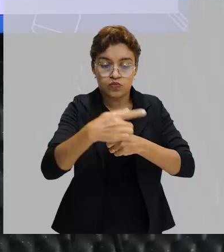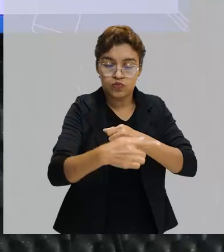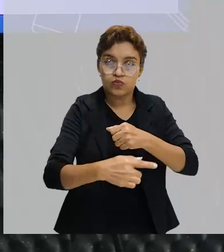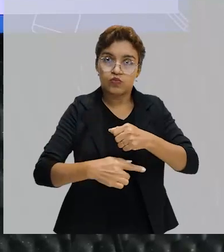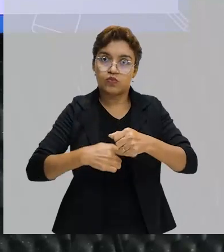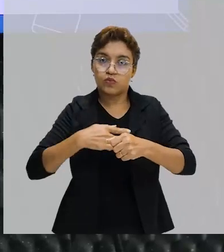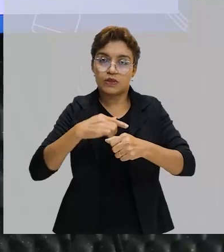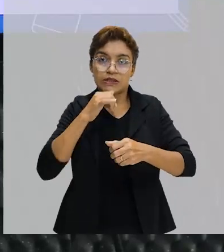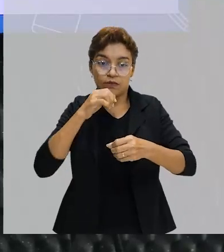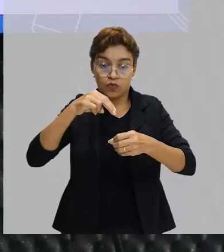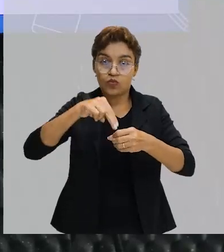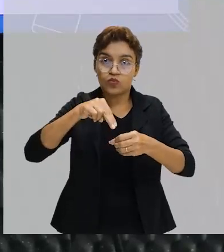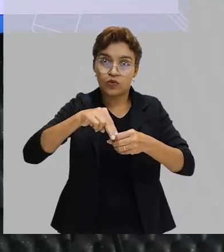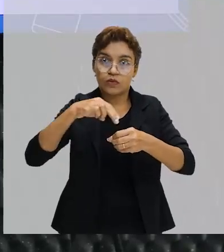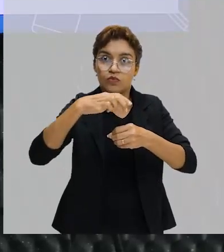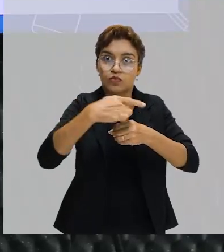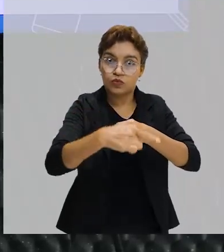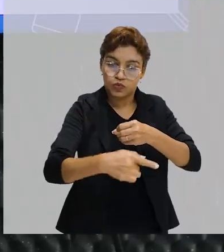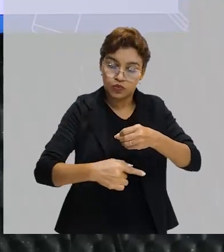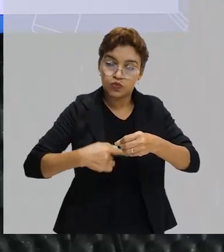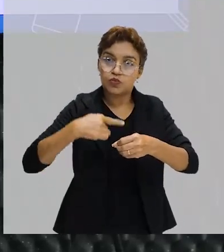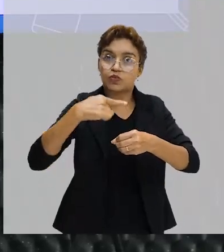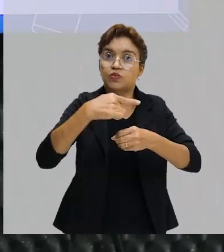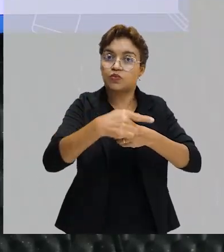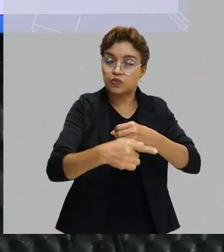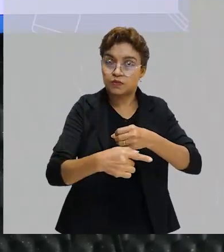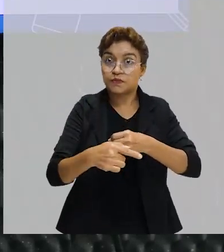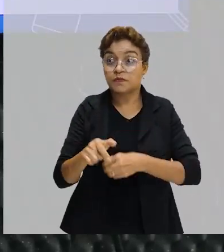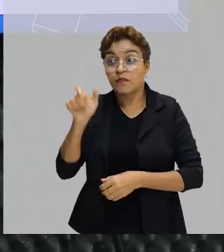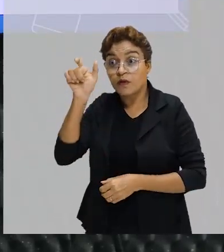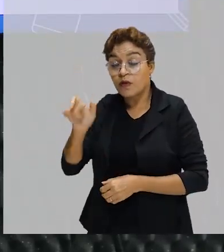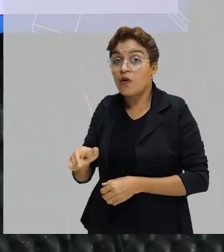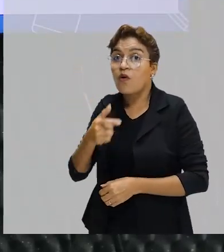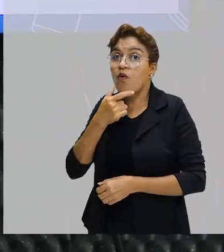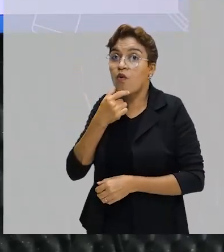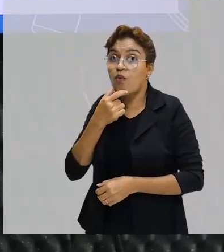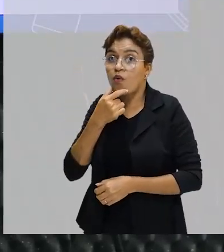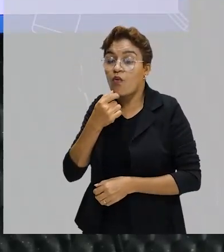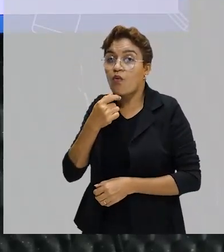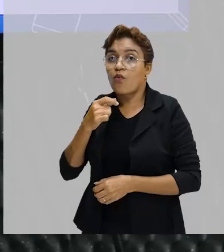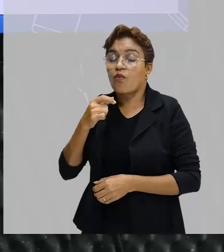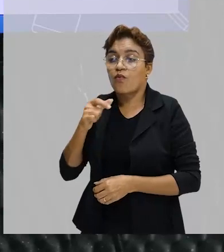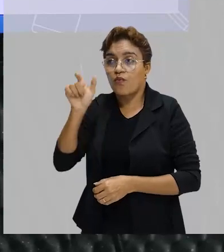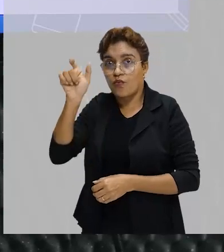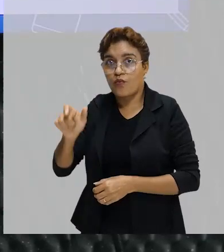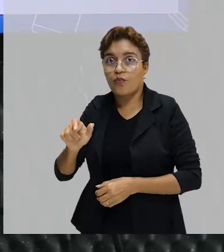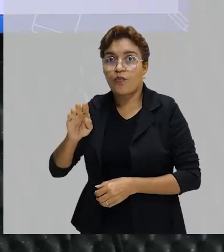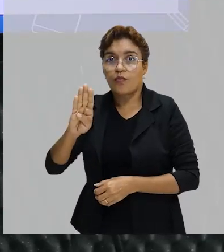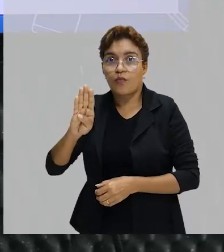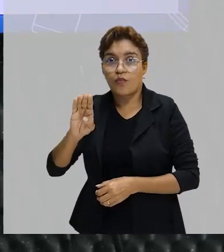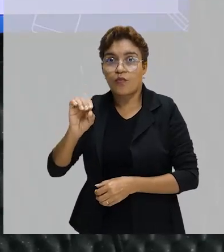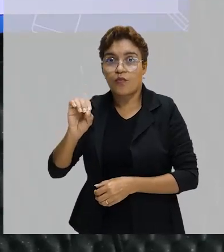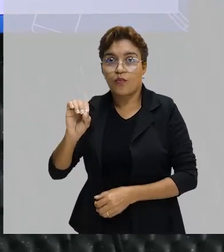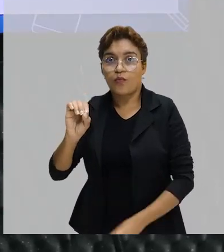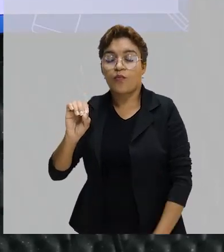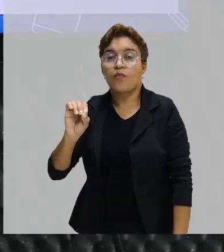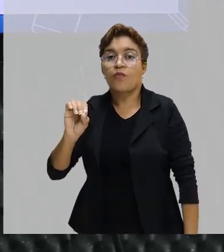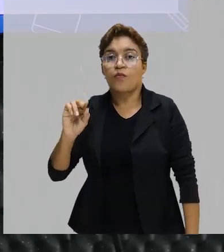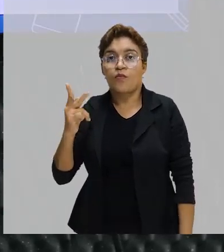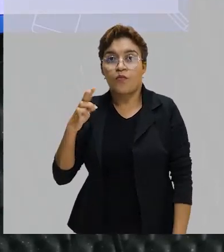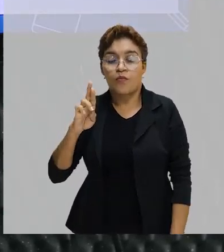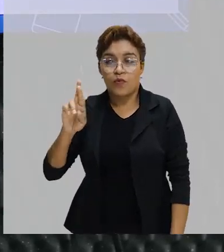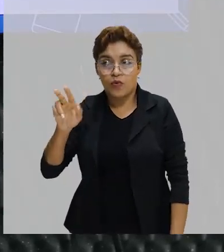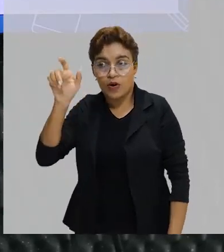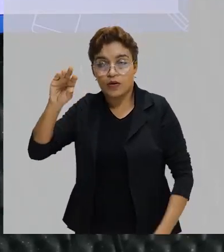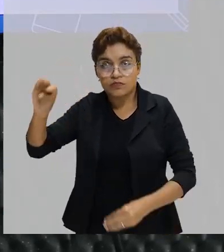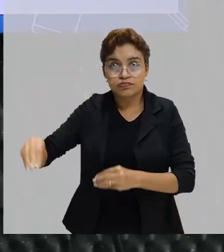do núcleo. O Bohr ele completa essa informação dizendo que existem, na